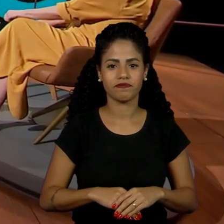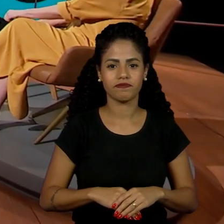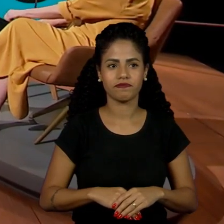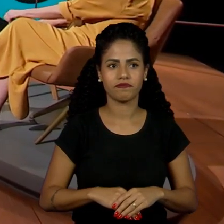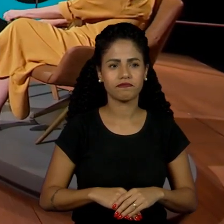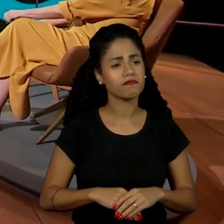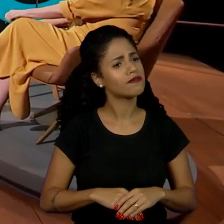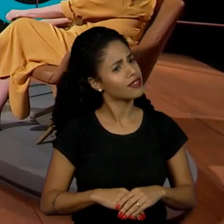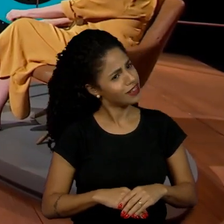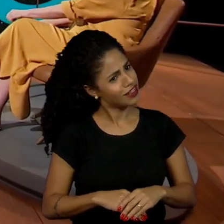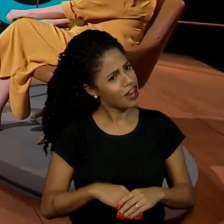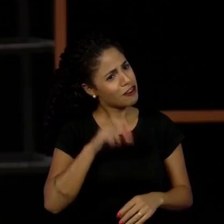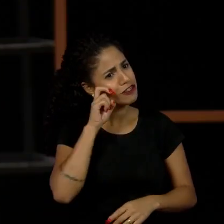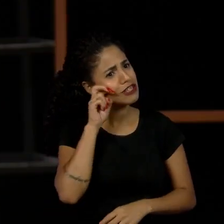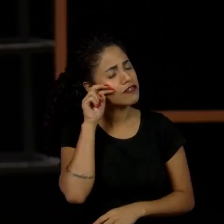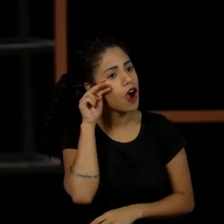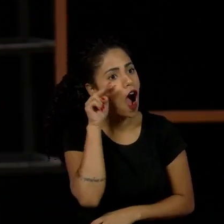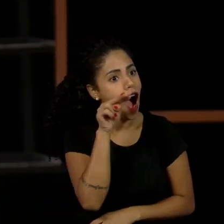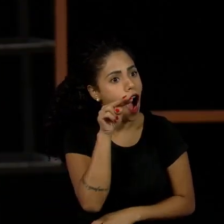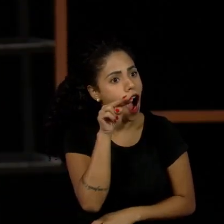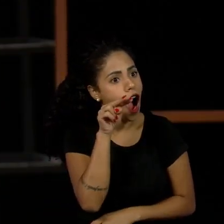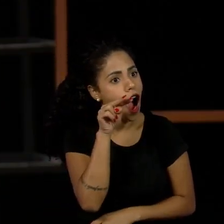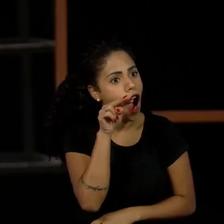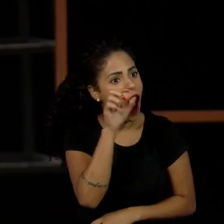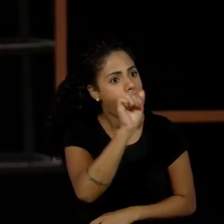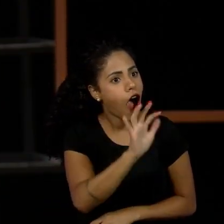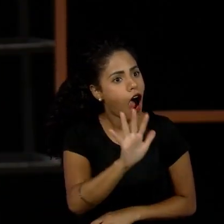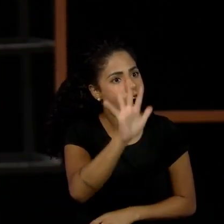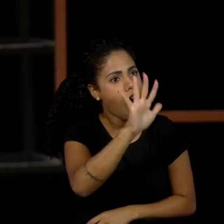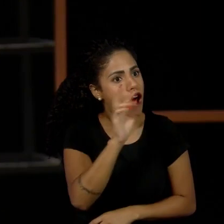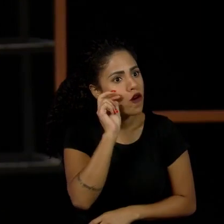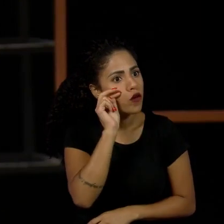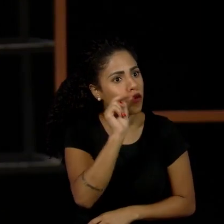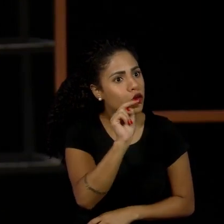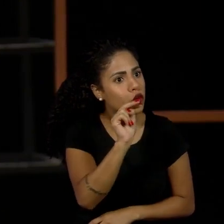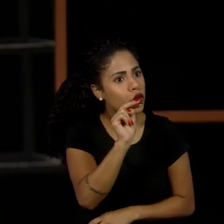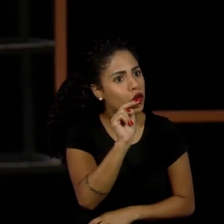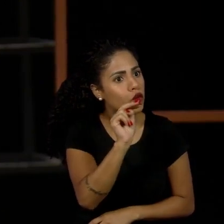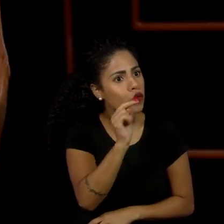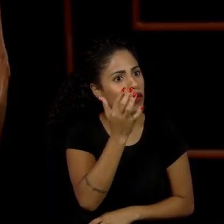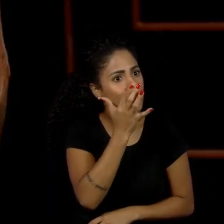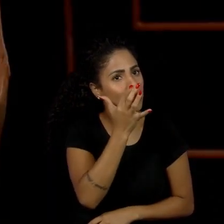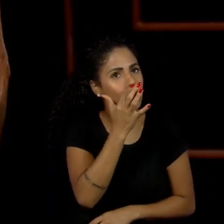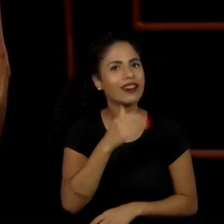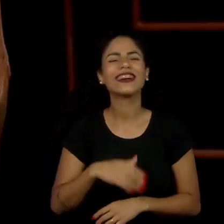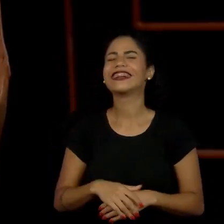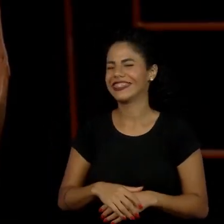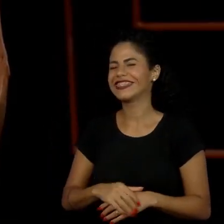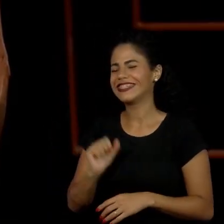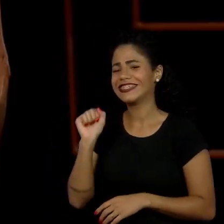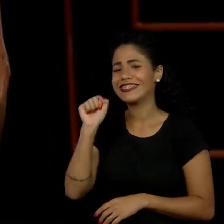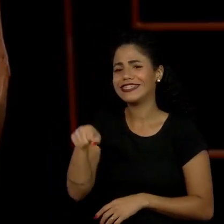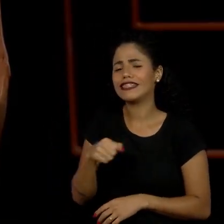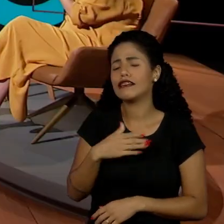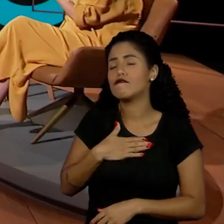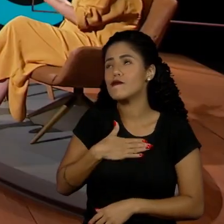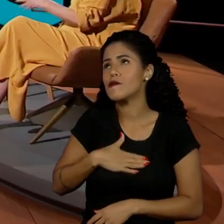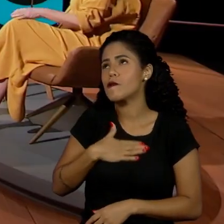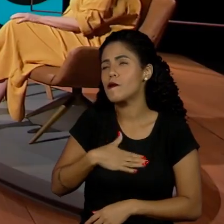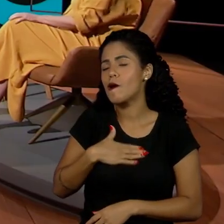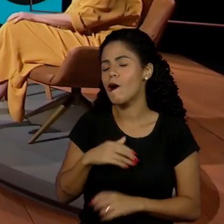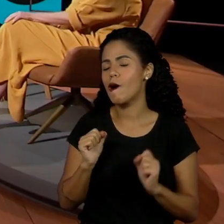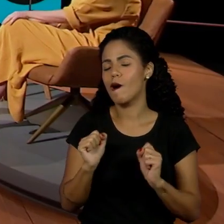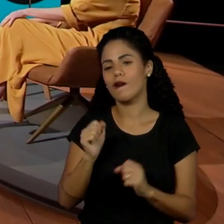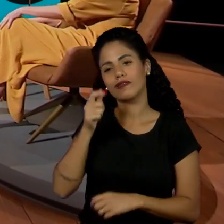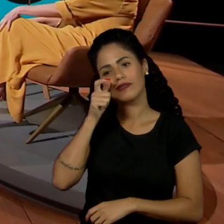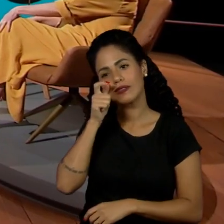É curioso ver como você ficou atentamente observando as imagens. Porque é uma coisa que eu me